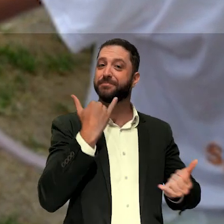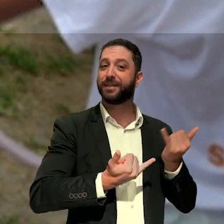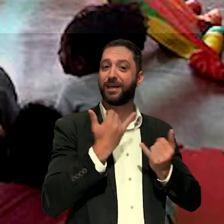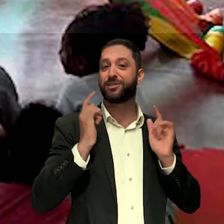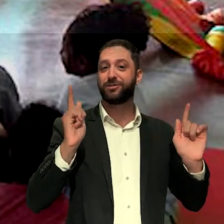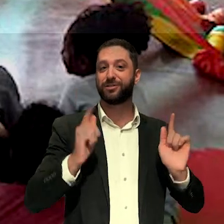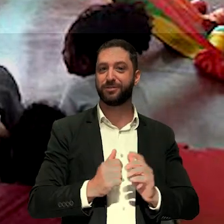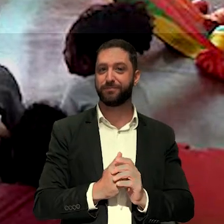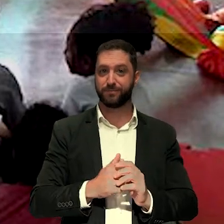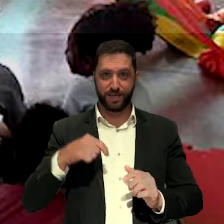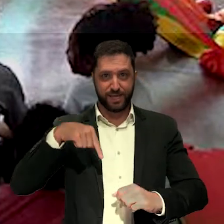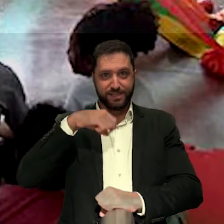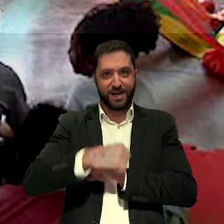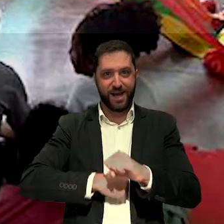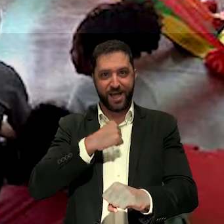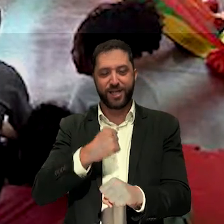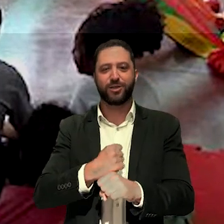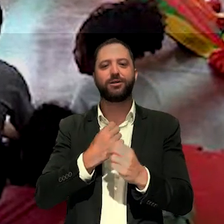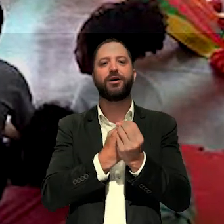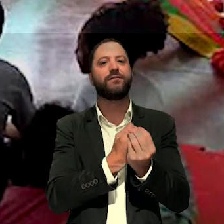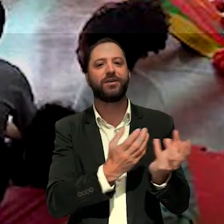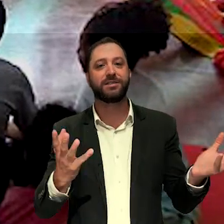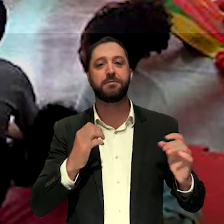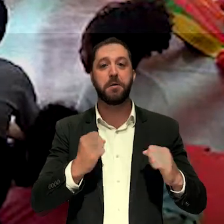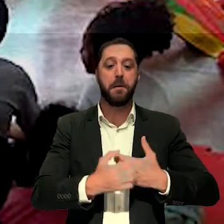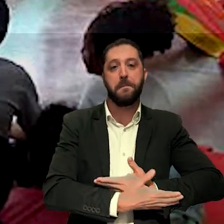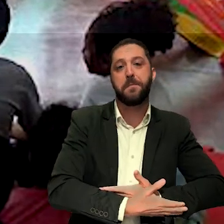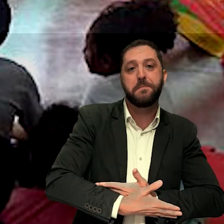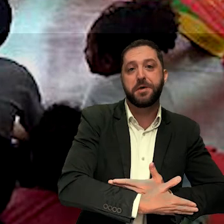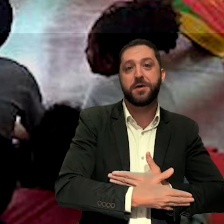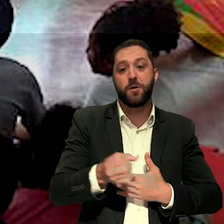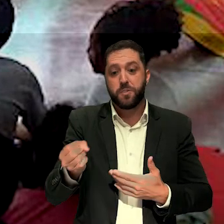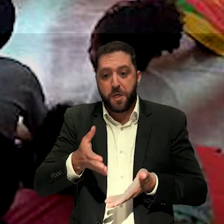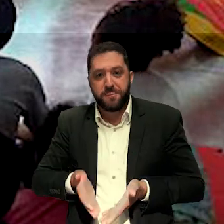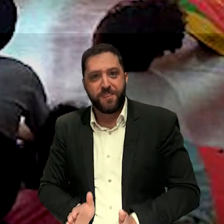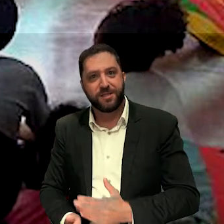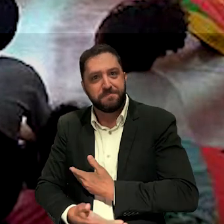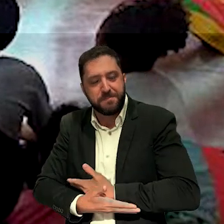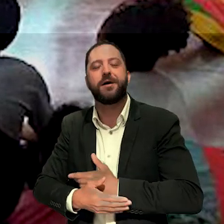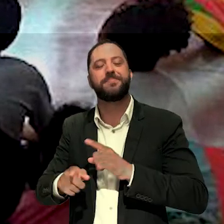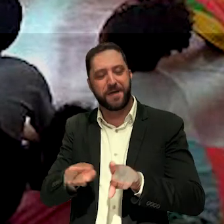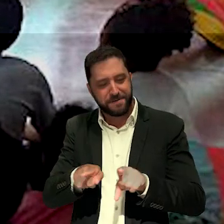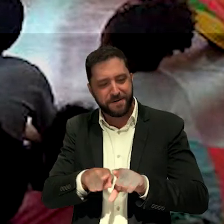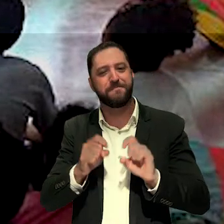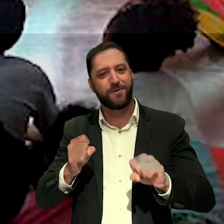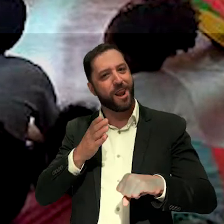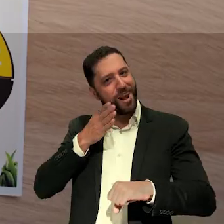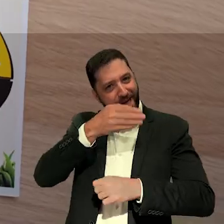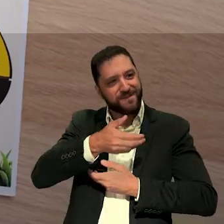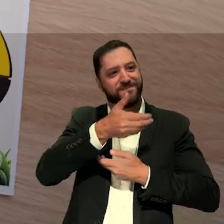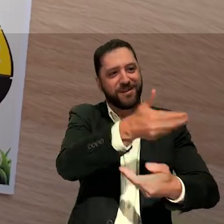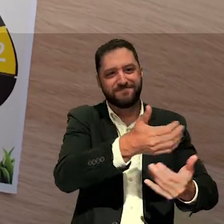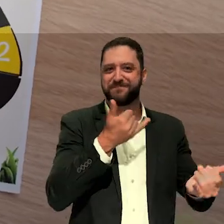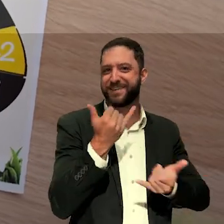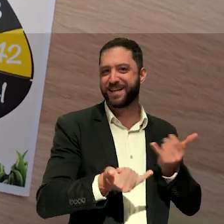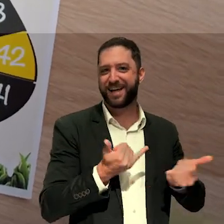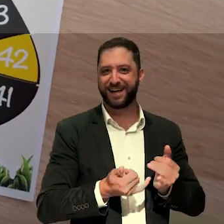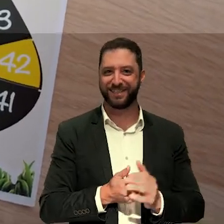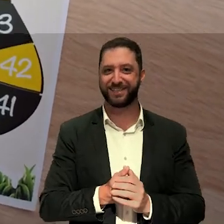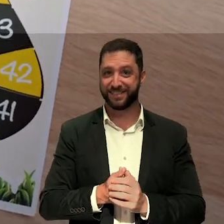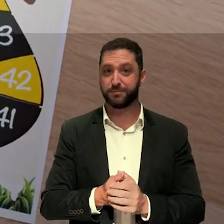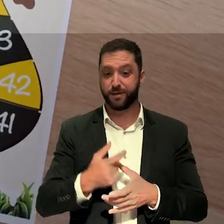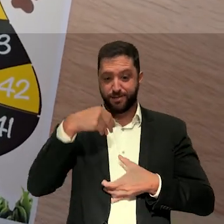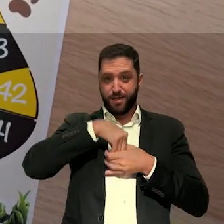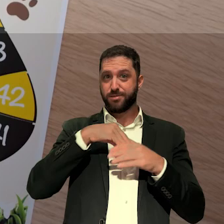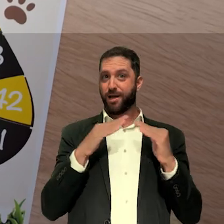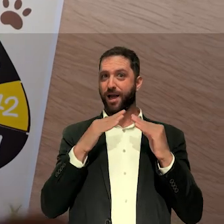anos. Esse ano, pela primeira vez, a edição também atenderá bebês e recém-nascidos. E para levar a diversão para